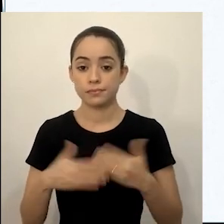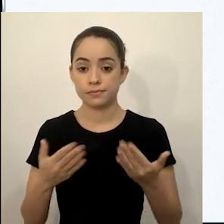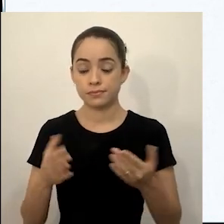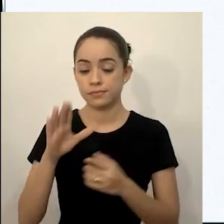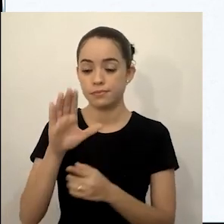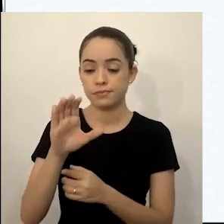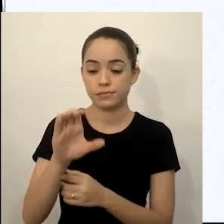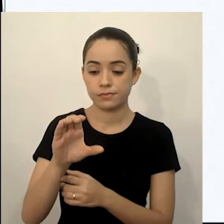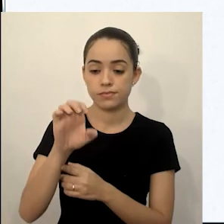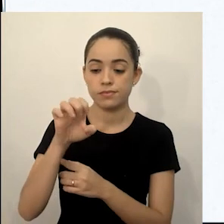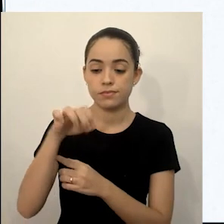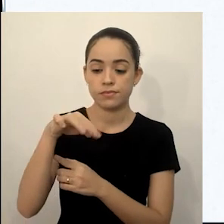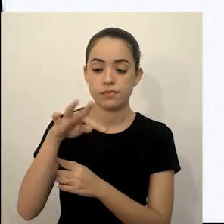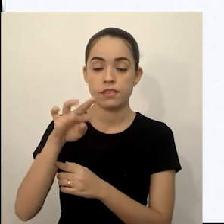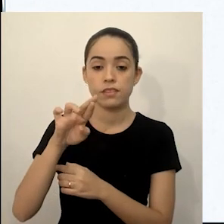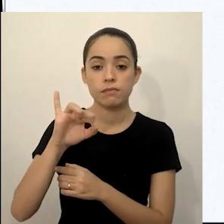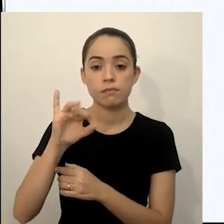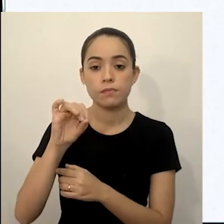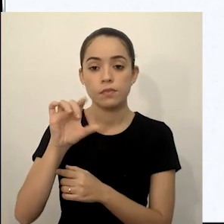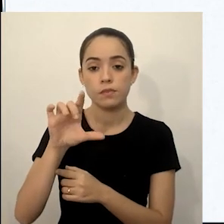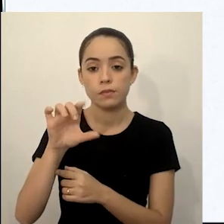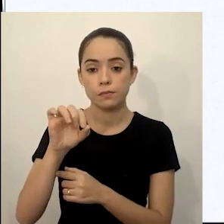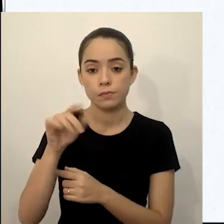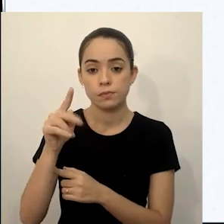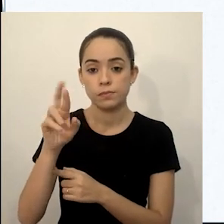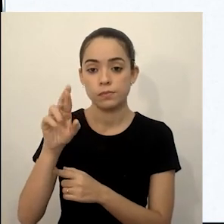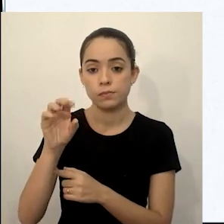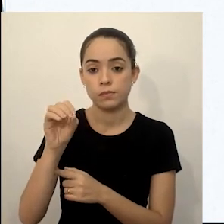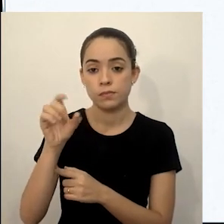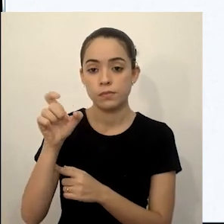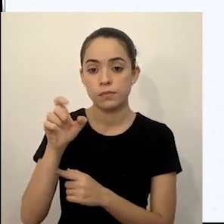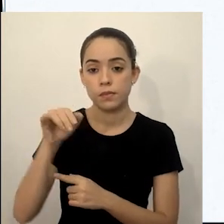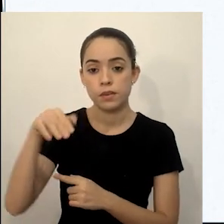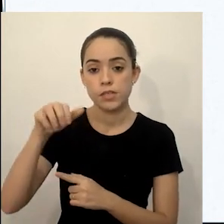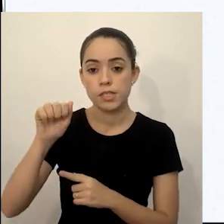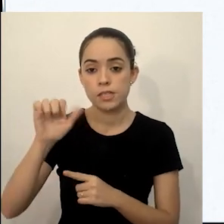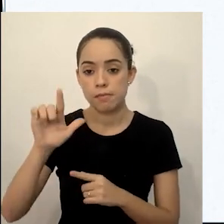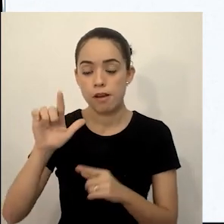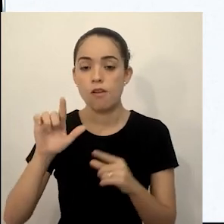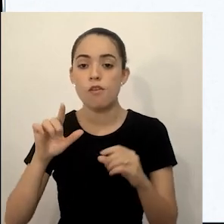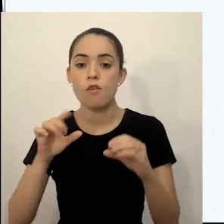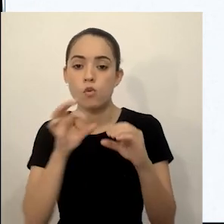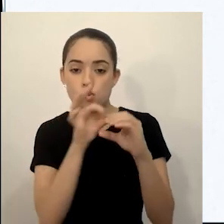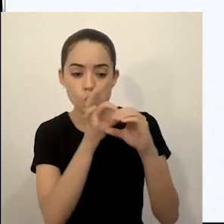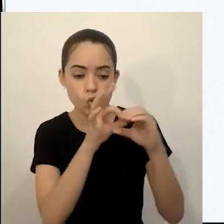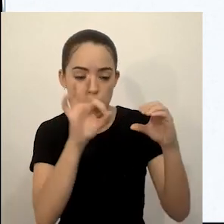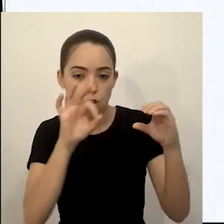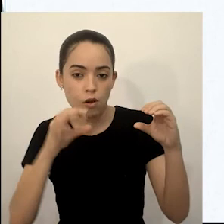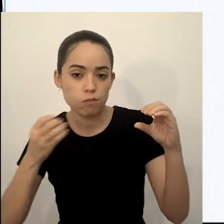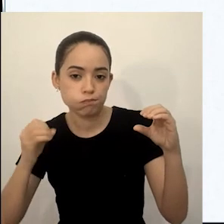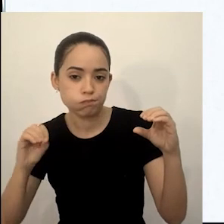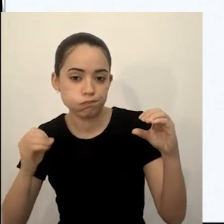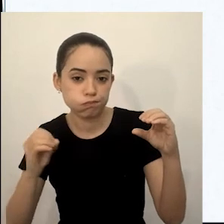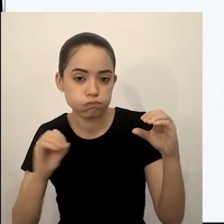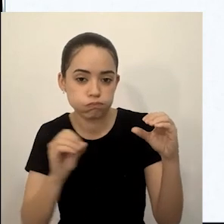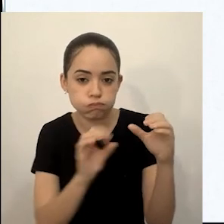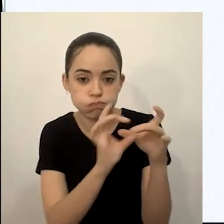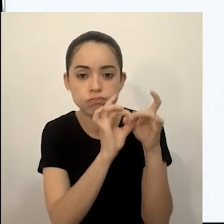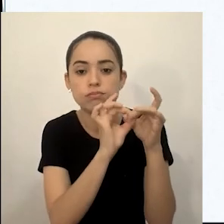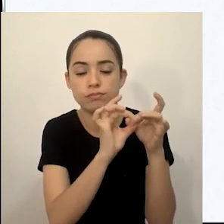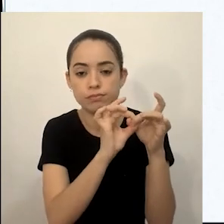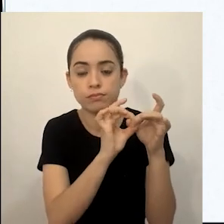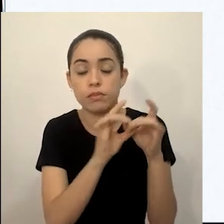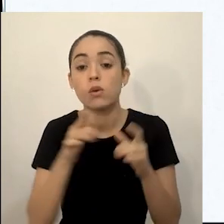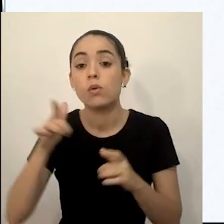Deste modo, o centríolo proximal associa-se ao núcleo, enquanto